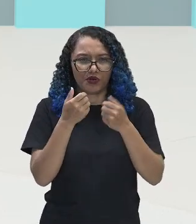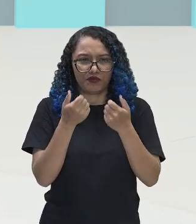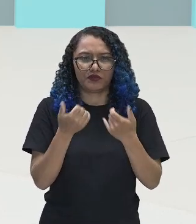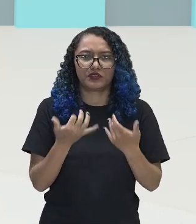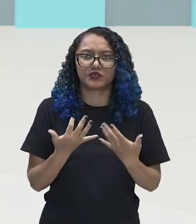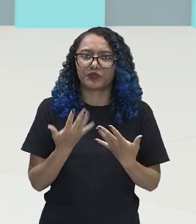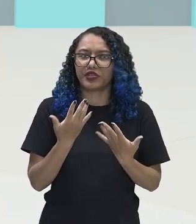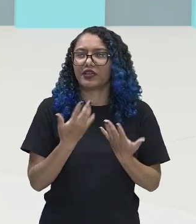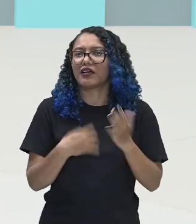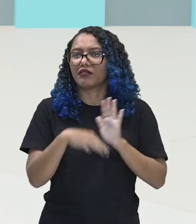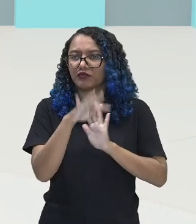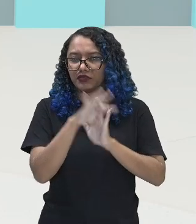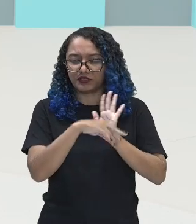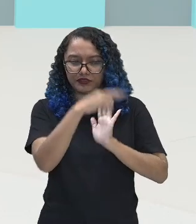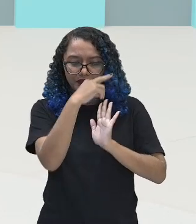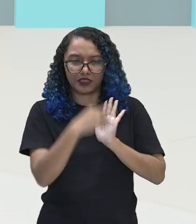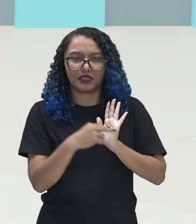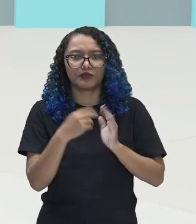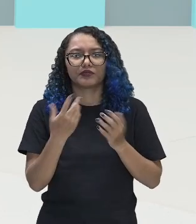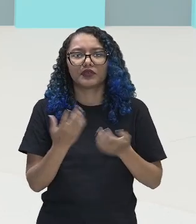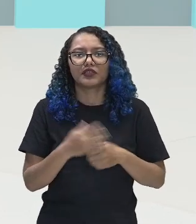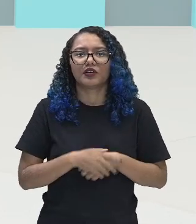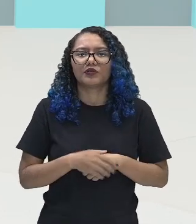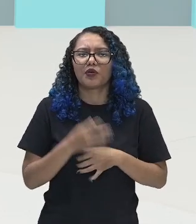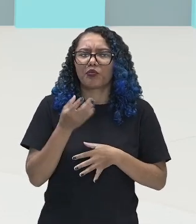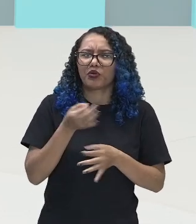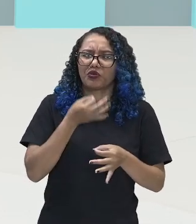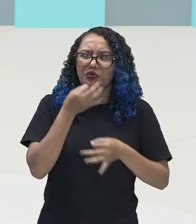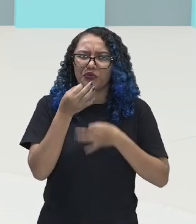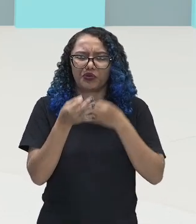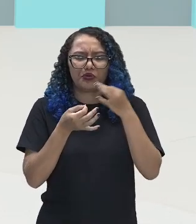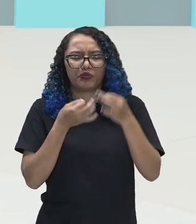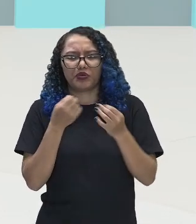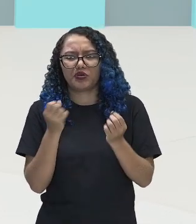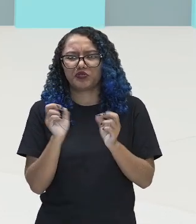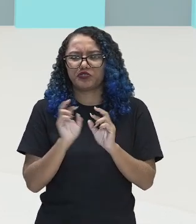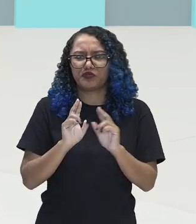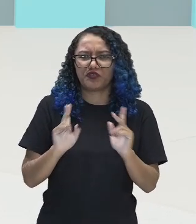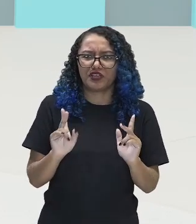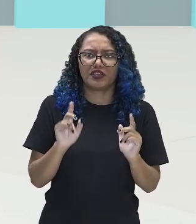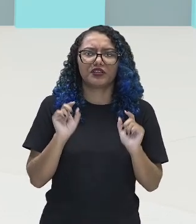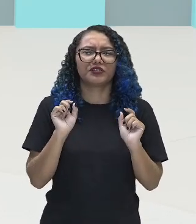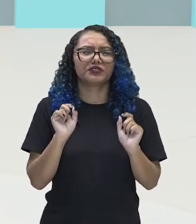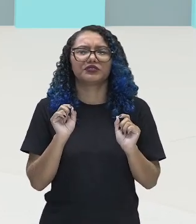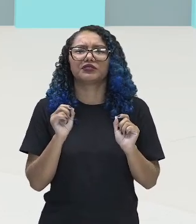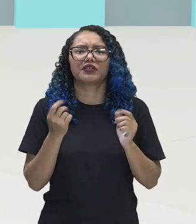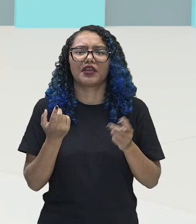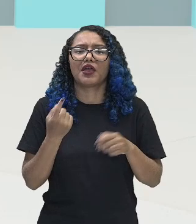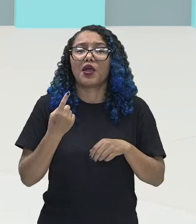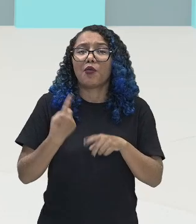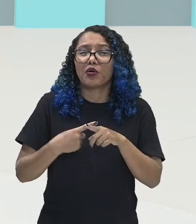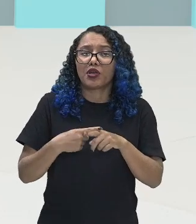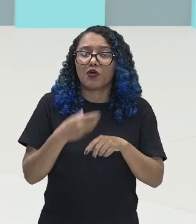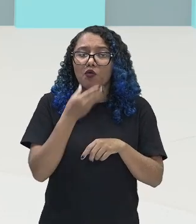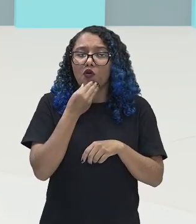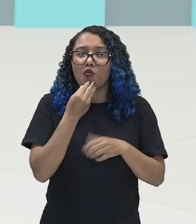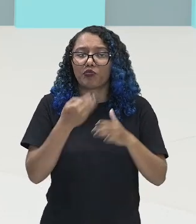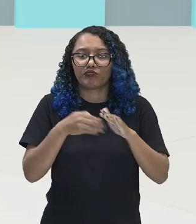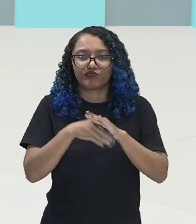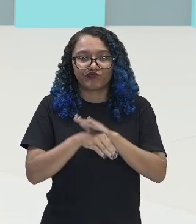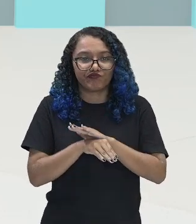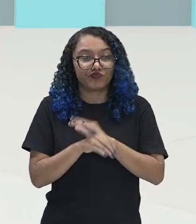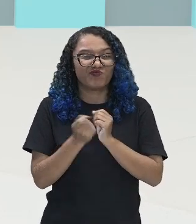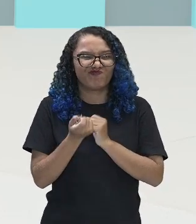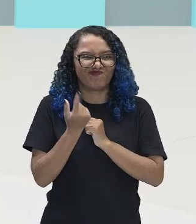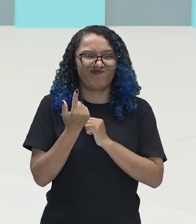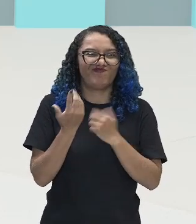com o texto. Todas essas opiniões contrárias eram porque o homem tinha um estranho hábito. Ele roubava